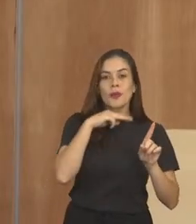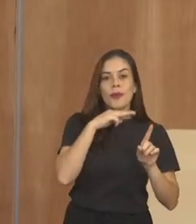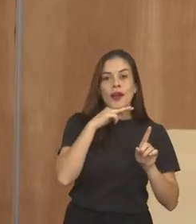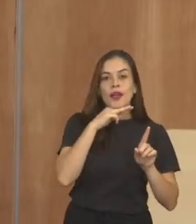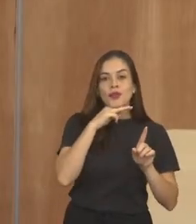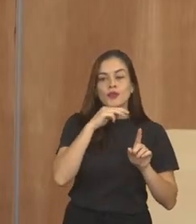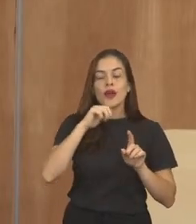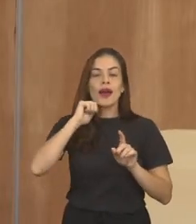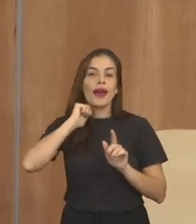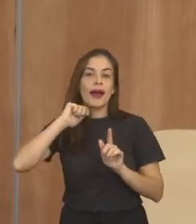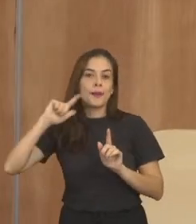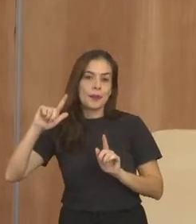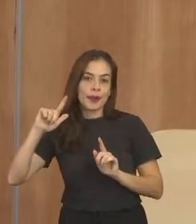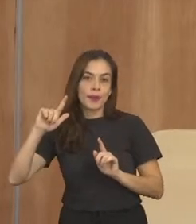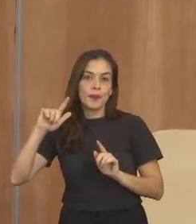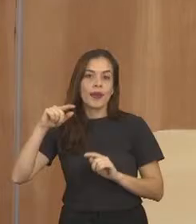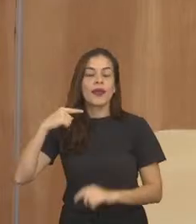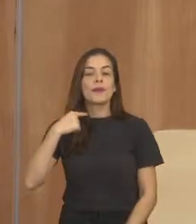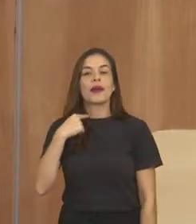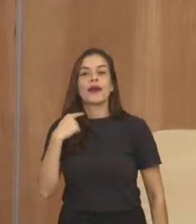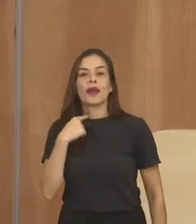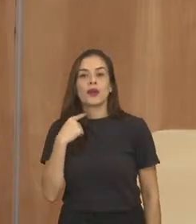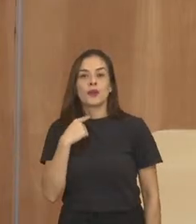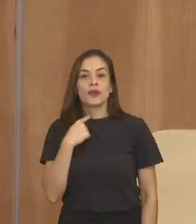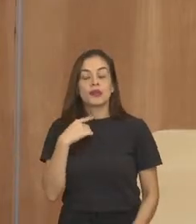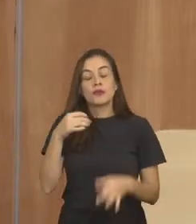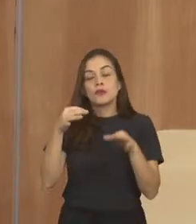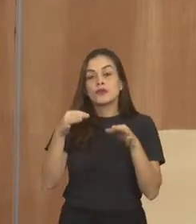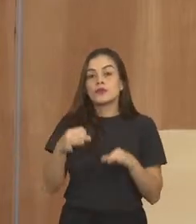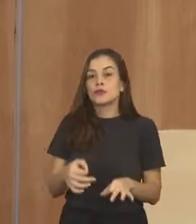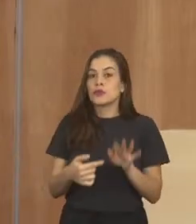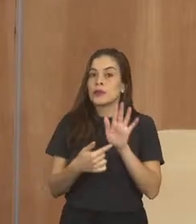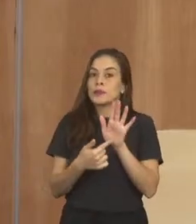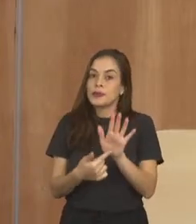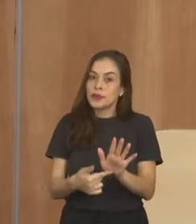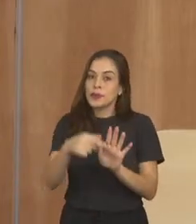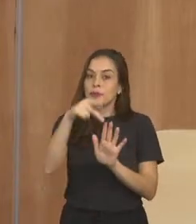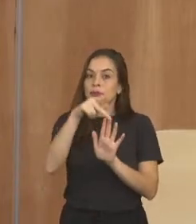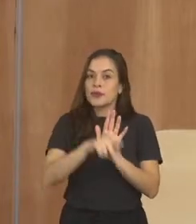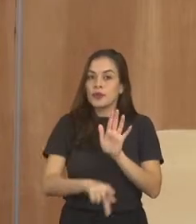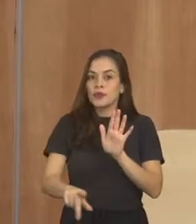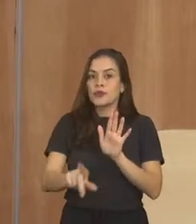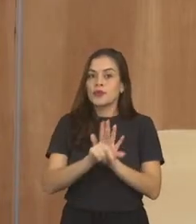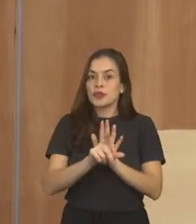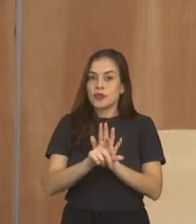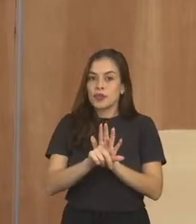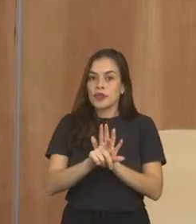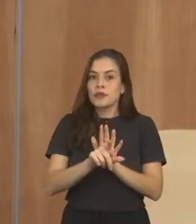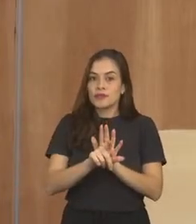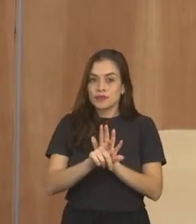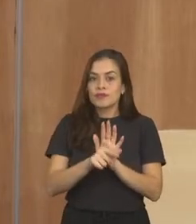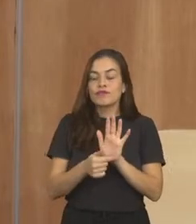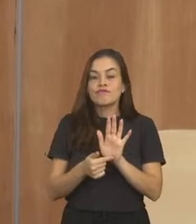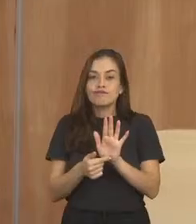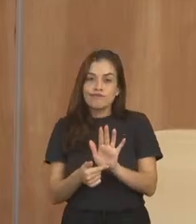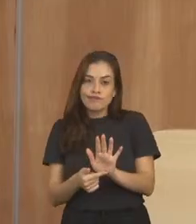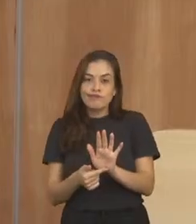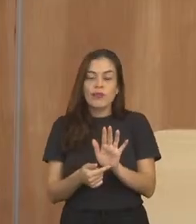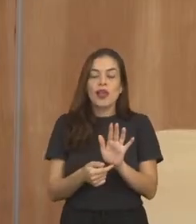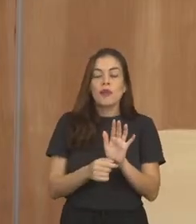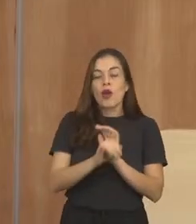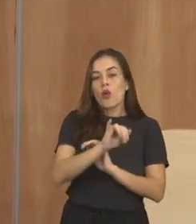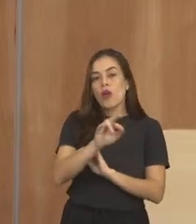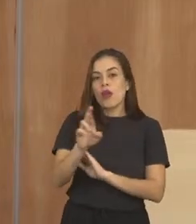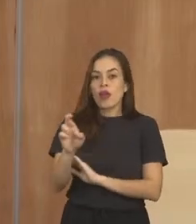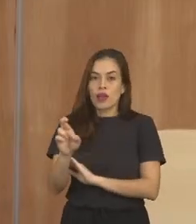maio. Então, nada mais justo do que apresentar um projeto de lei que vá mencionar a questão do imposto de renda,